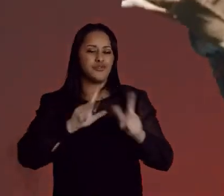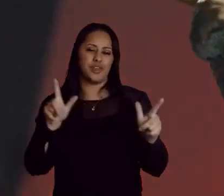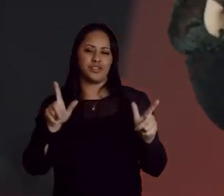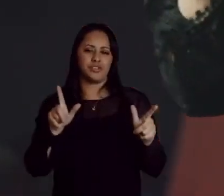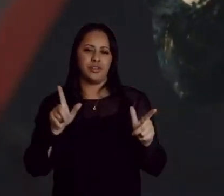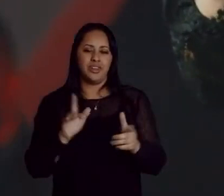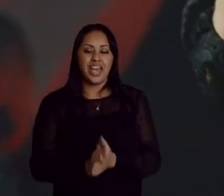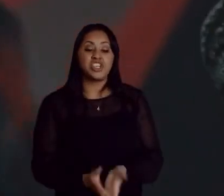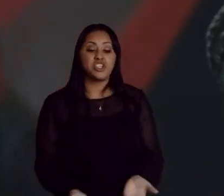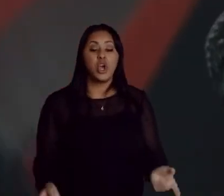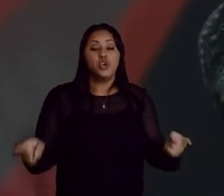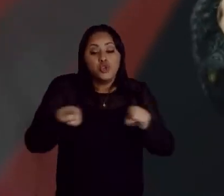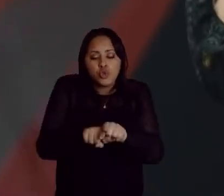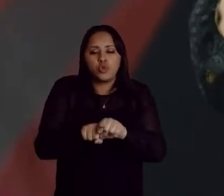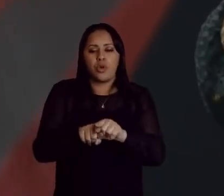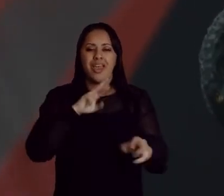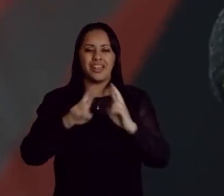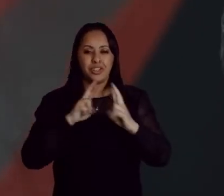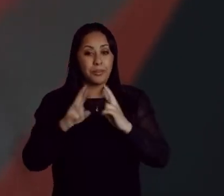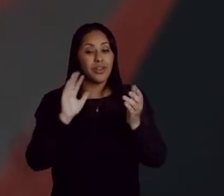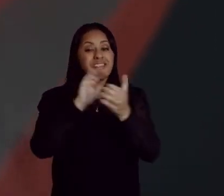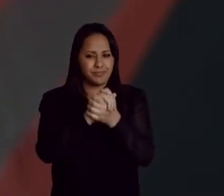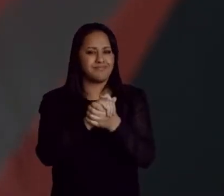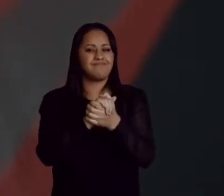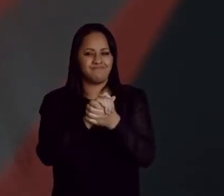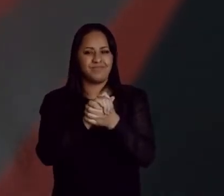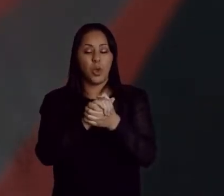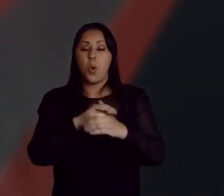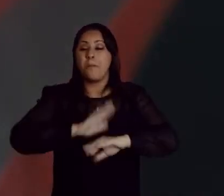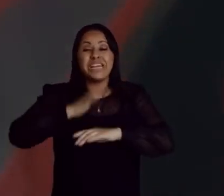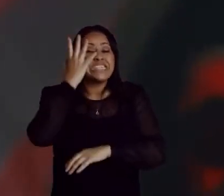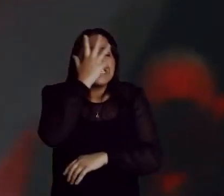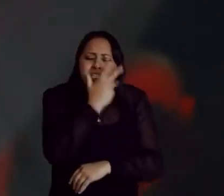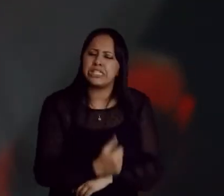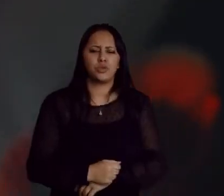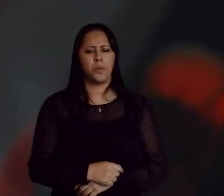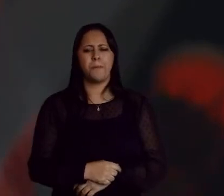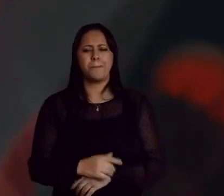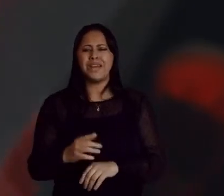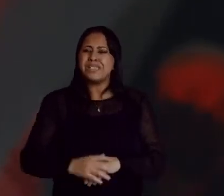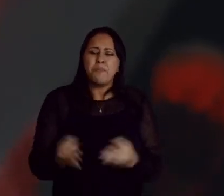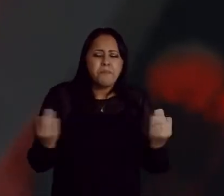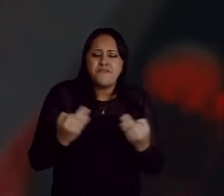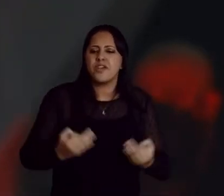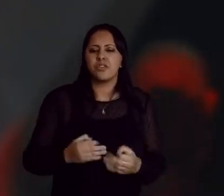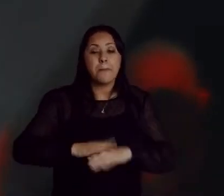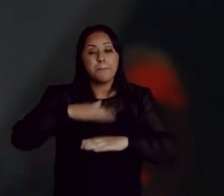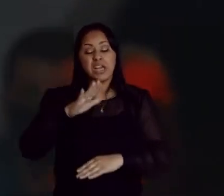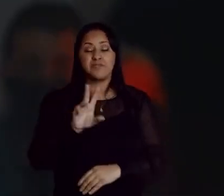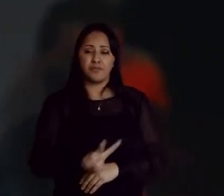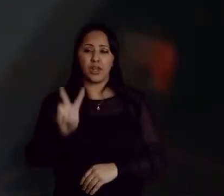casamento, na vida, para se relacionar. Detalhe, para o relacionamento mais bonito que existe, mais rico que existe, que vale mais do que o seu